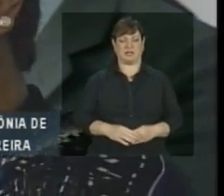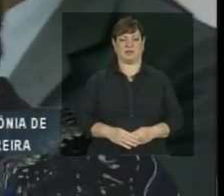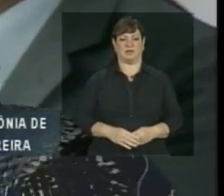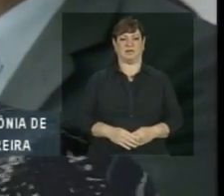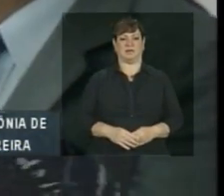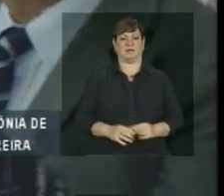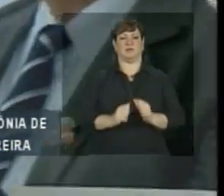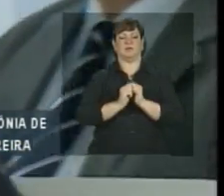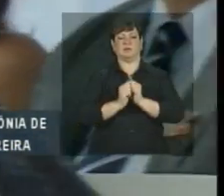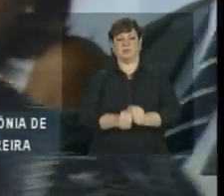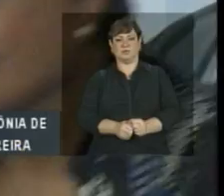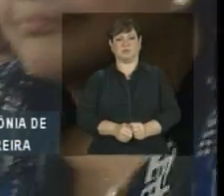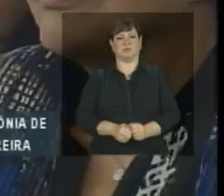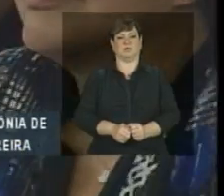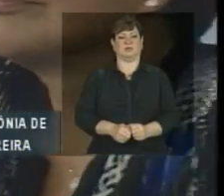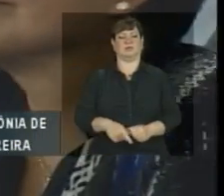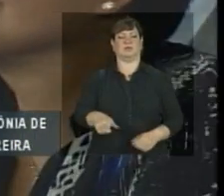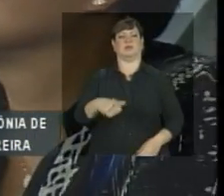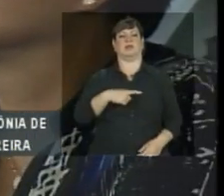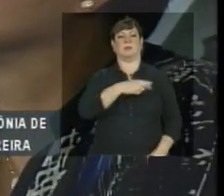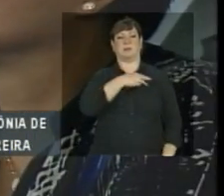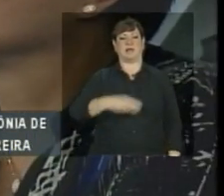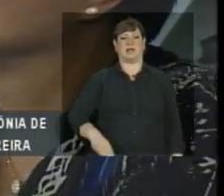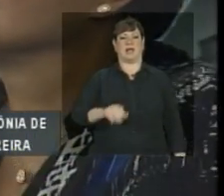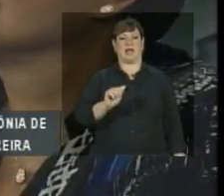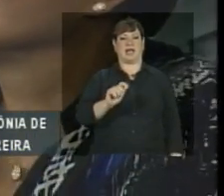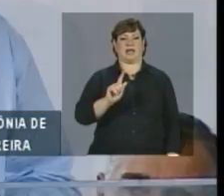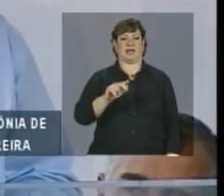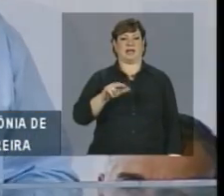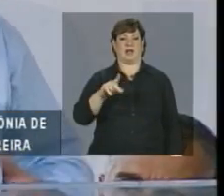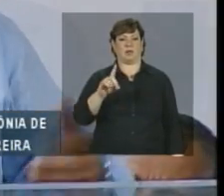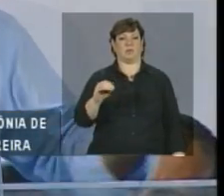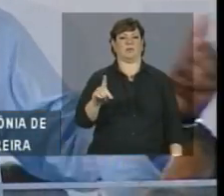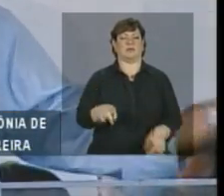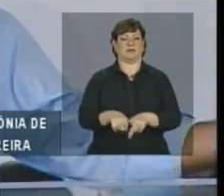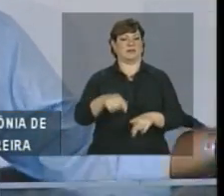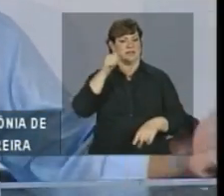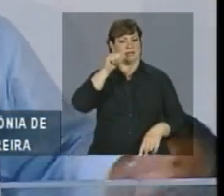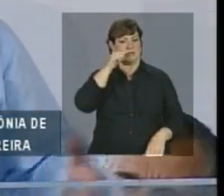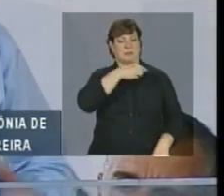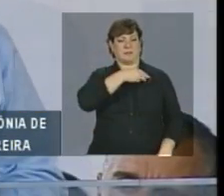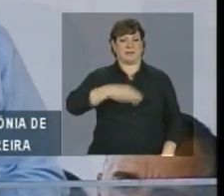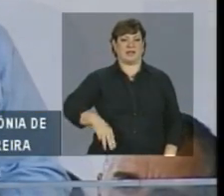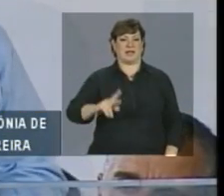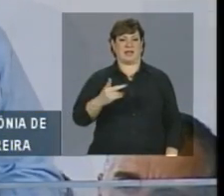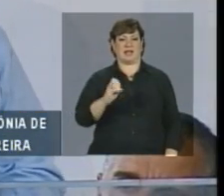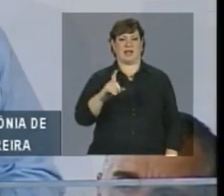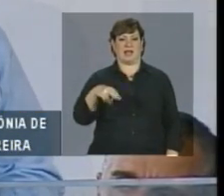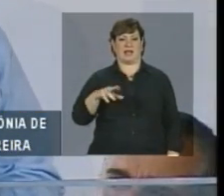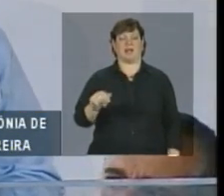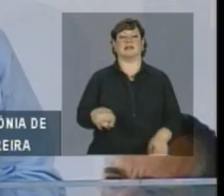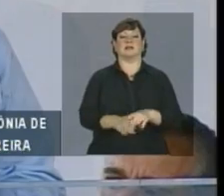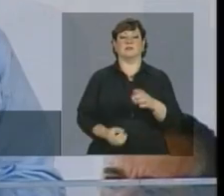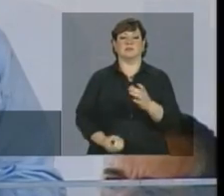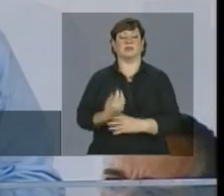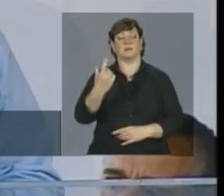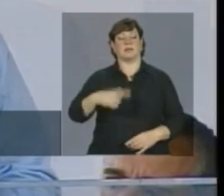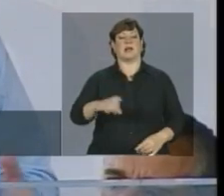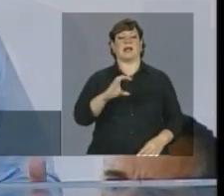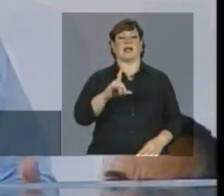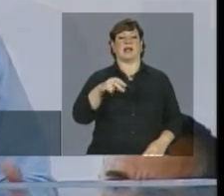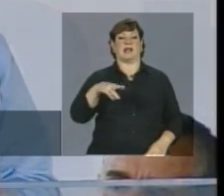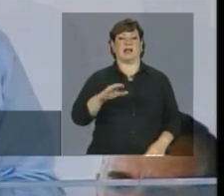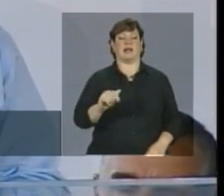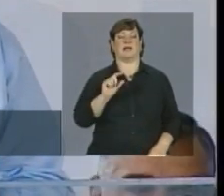vindo com o ministro Aguinaldo, a ministra Helena Chagas, inaugurar mais uma clínica da família